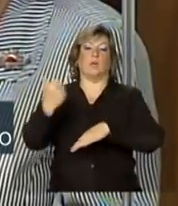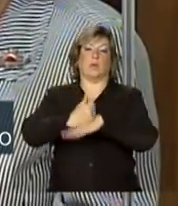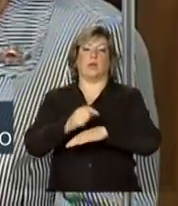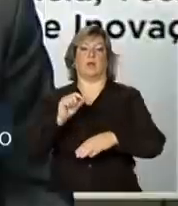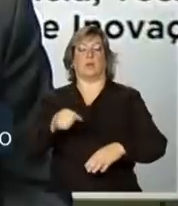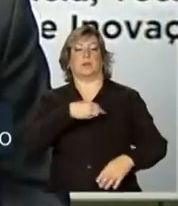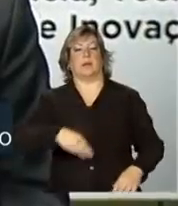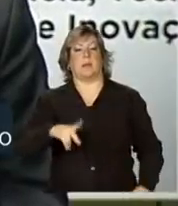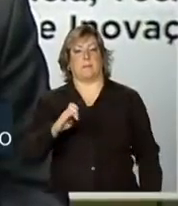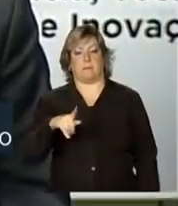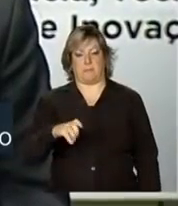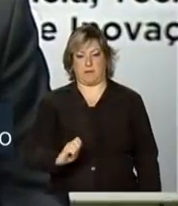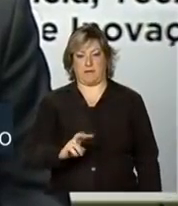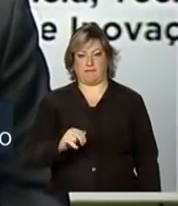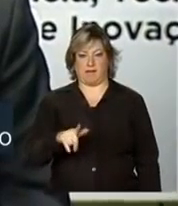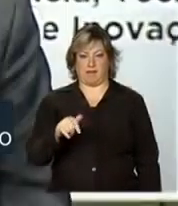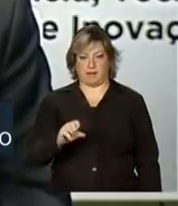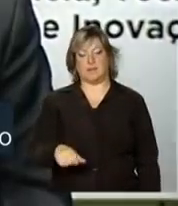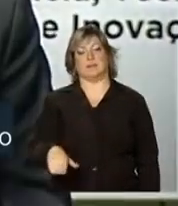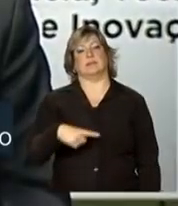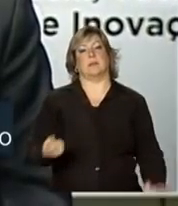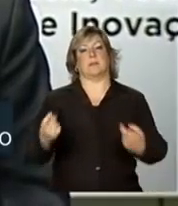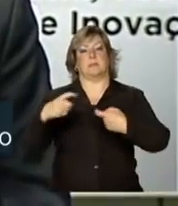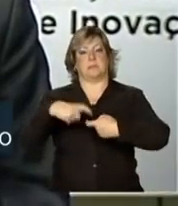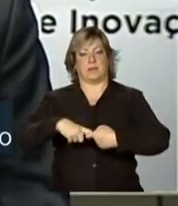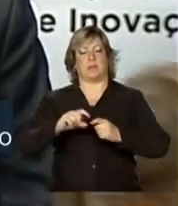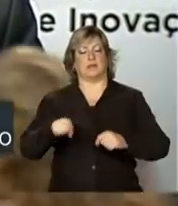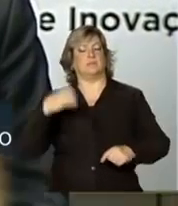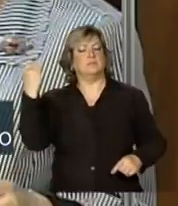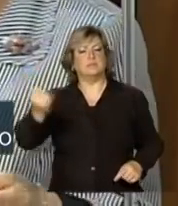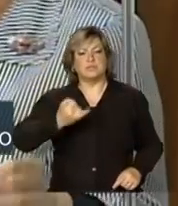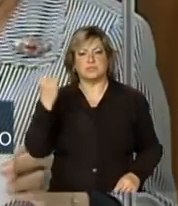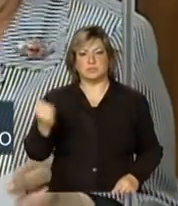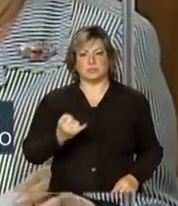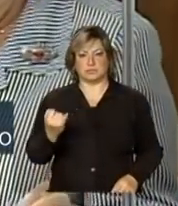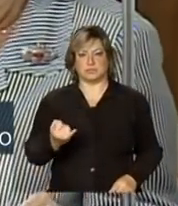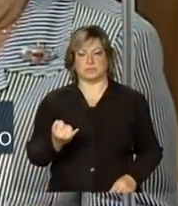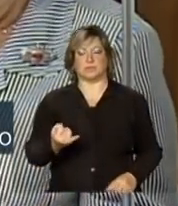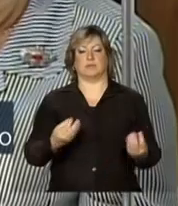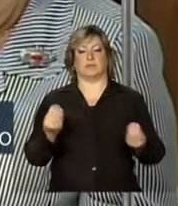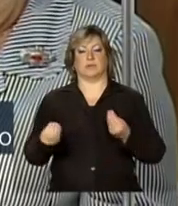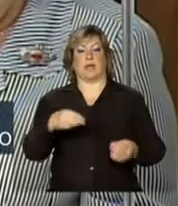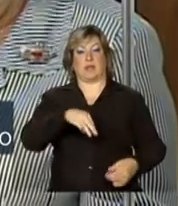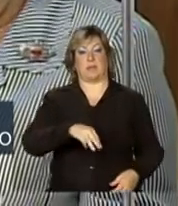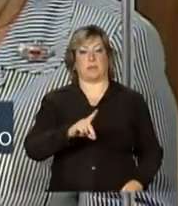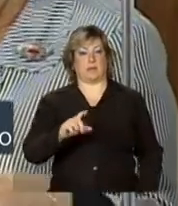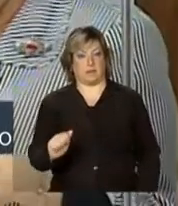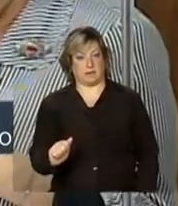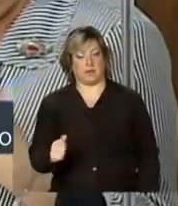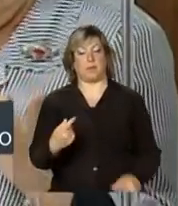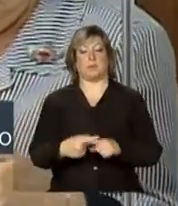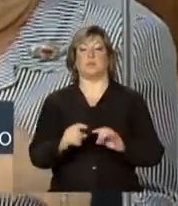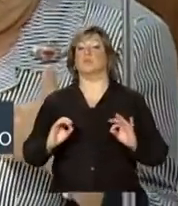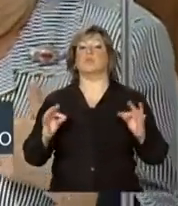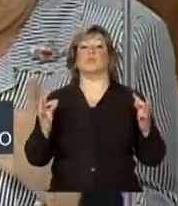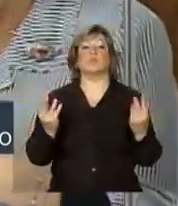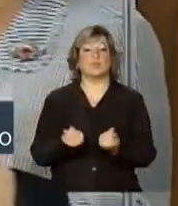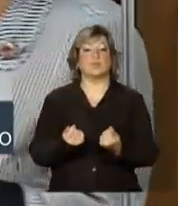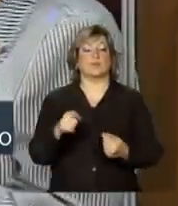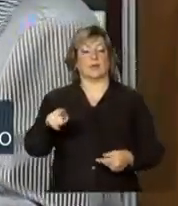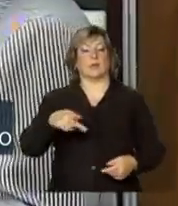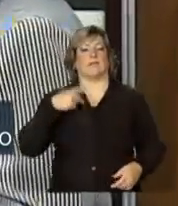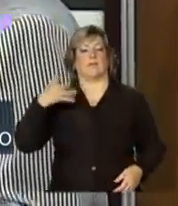Vargas, que é uma parceria essa fundamental com o MDA, por tudo que ele falou, que